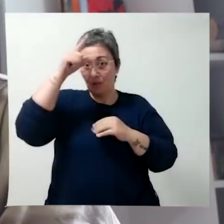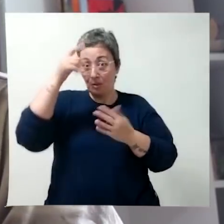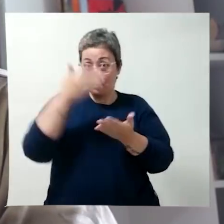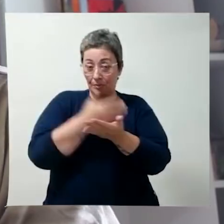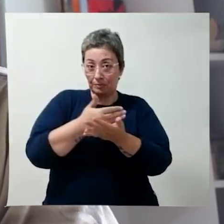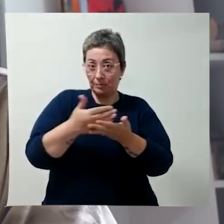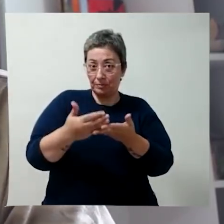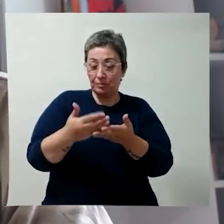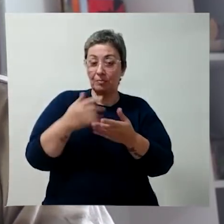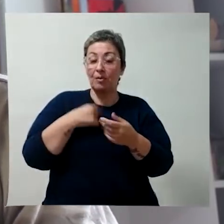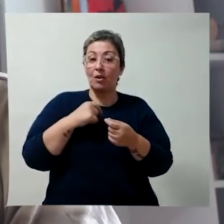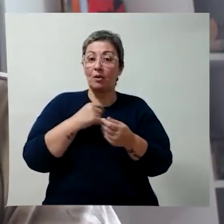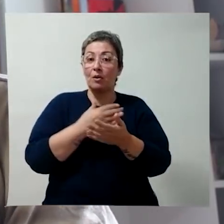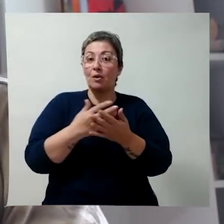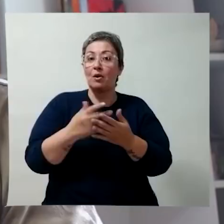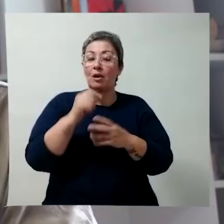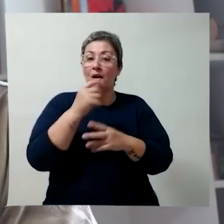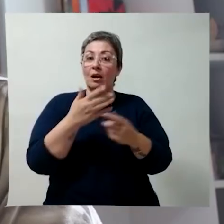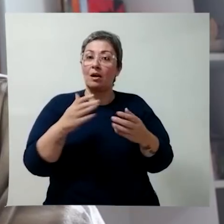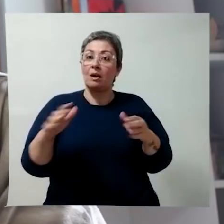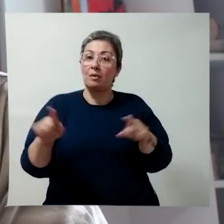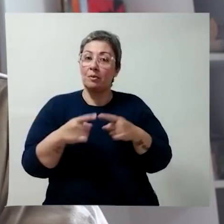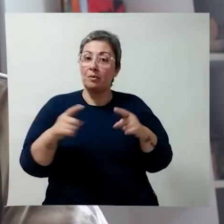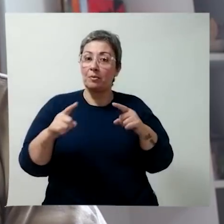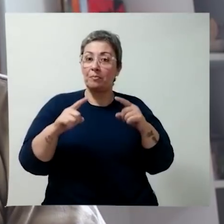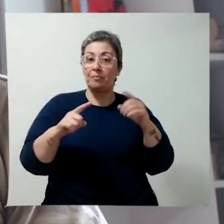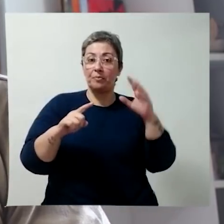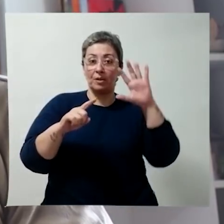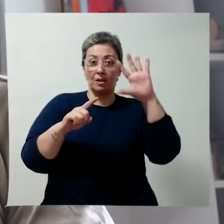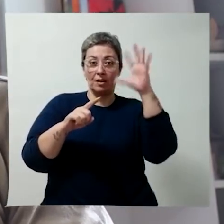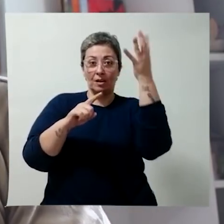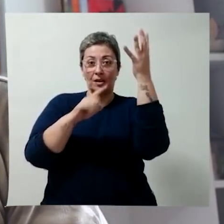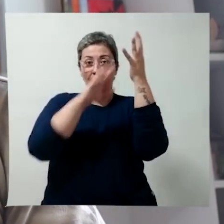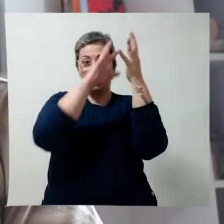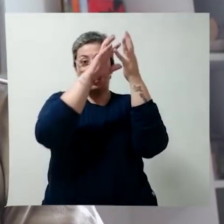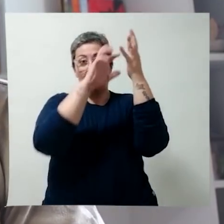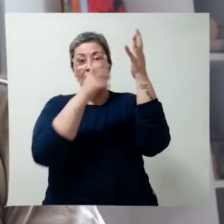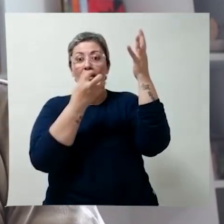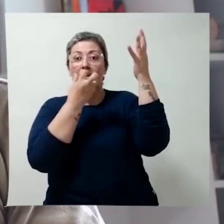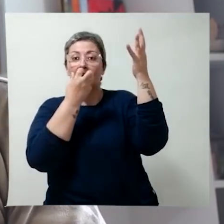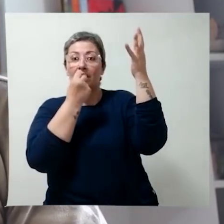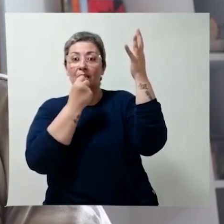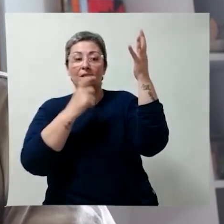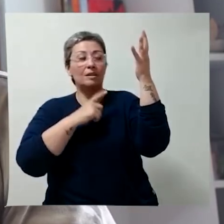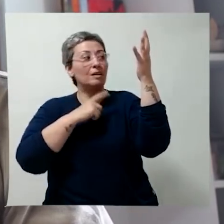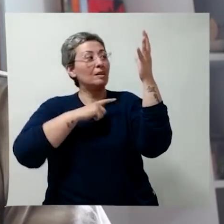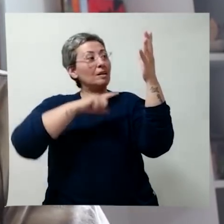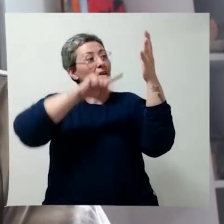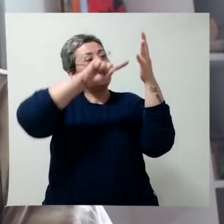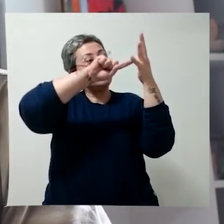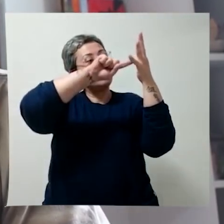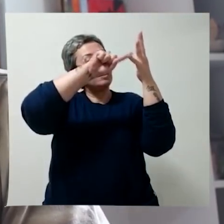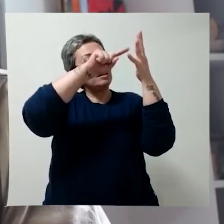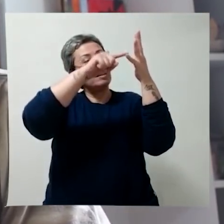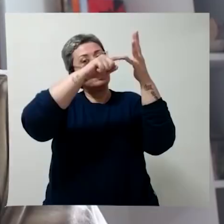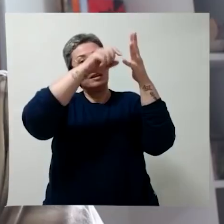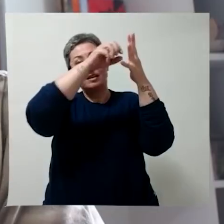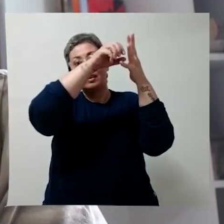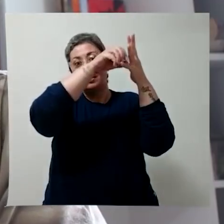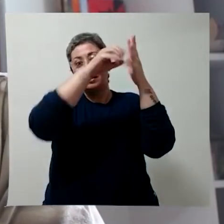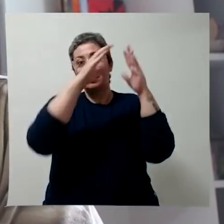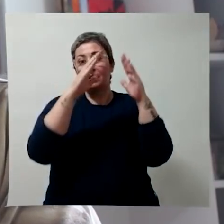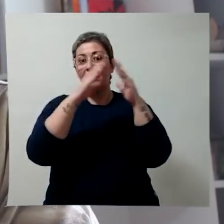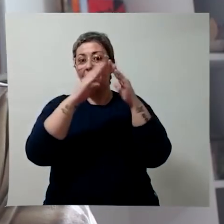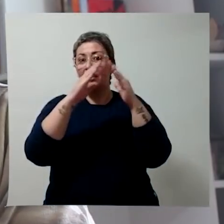para começar, a gente vai começar assim. No pé da laranjeira tem um ninho de